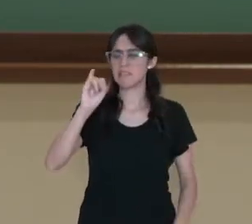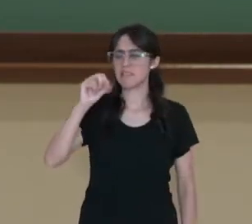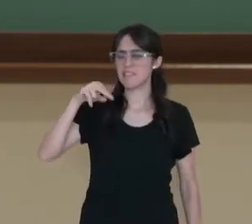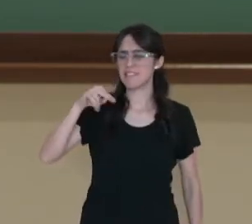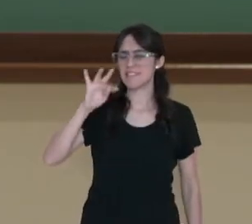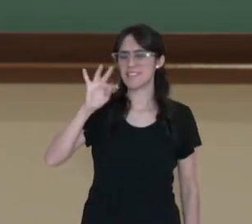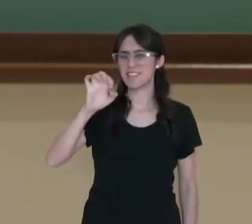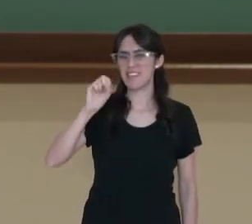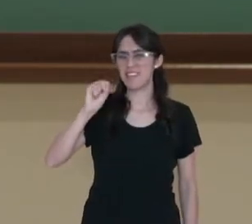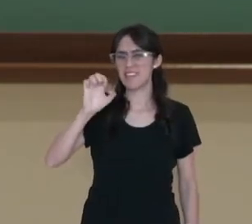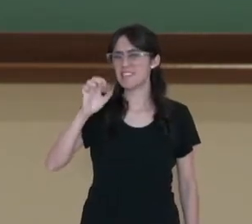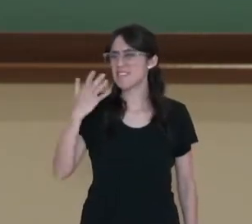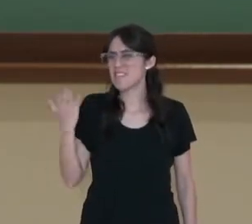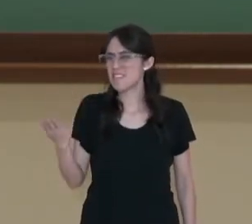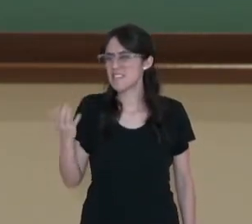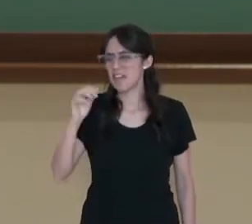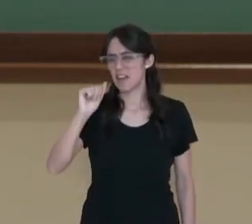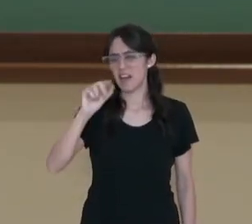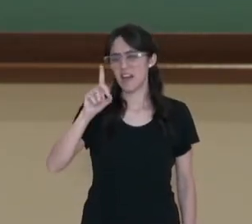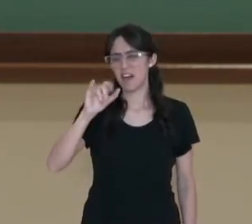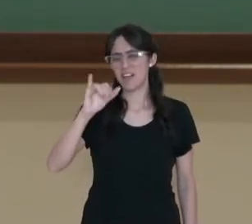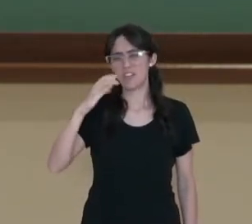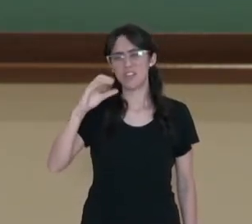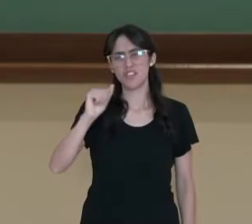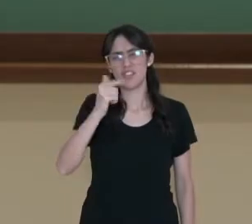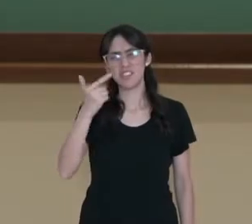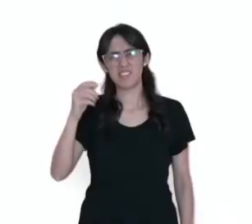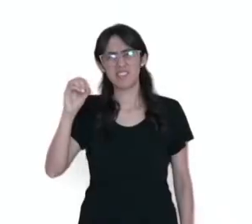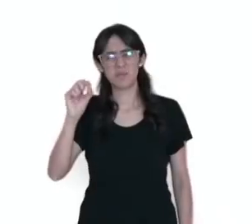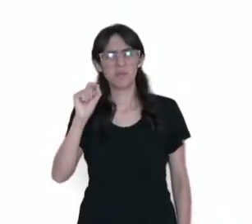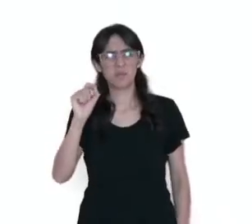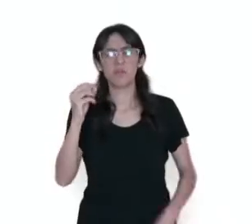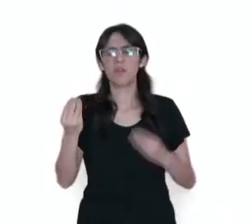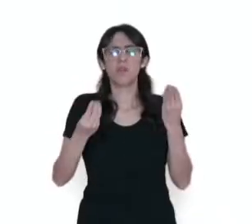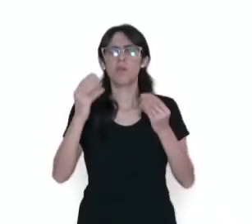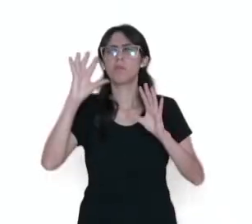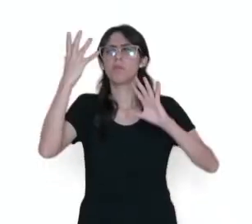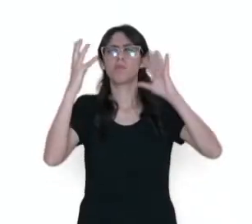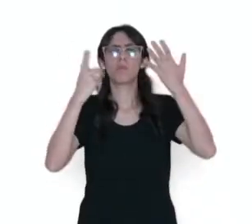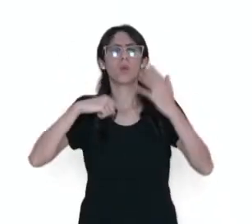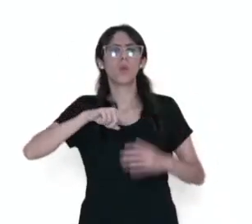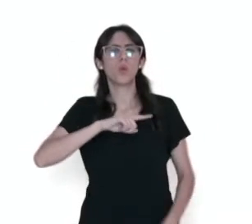que é uma adição? E como essas reações aparecem na nossa vida diária?